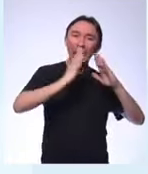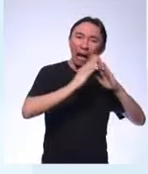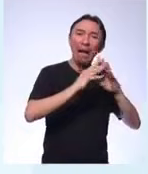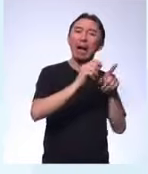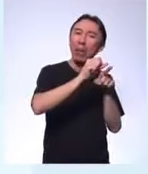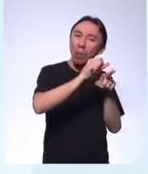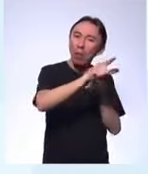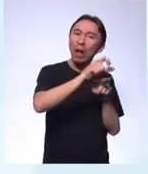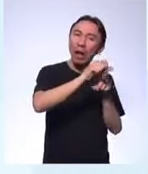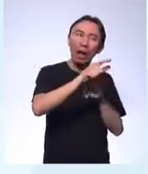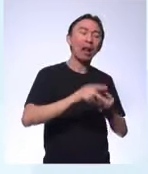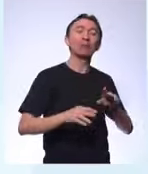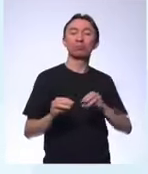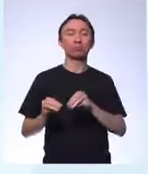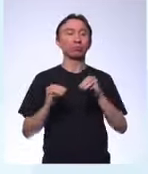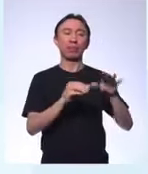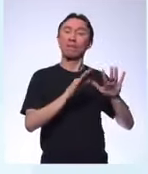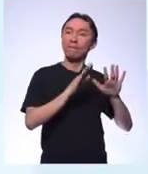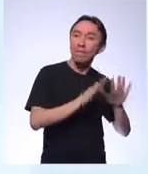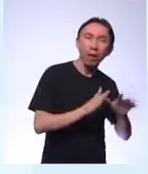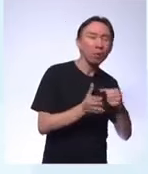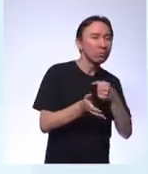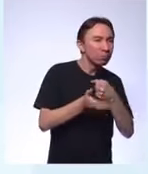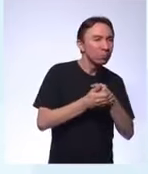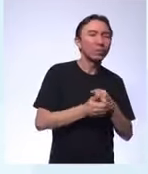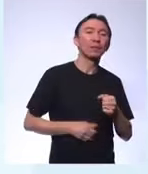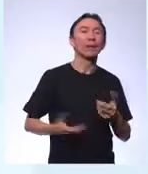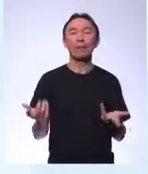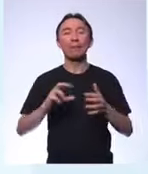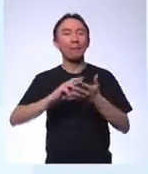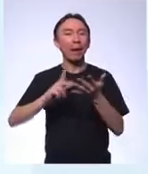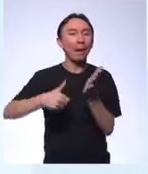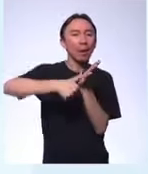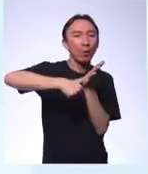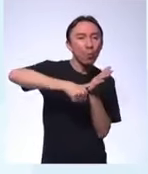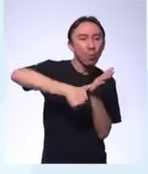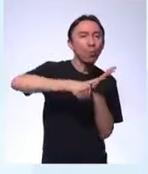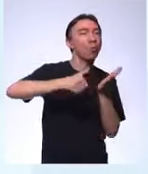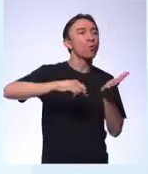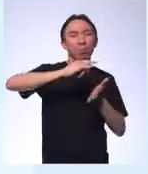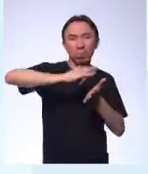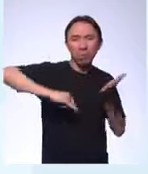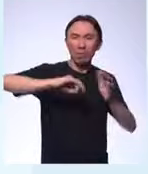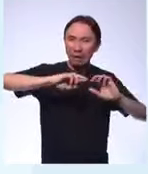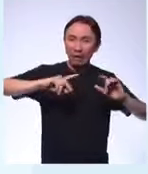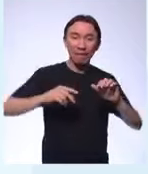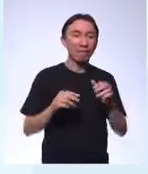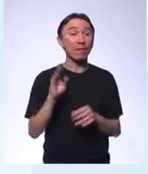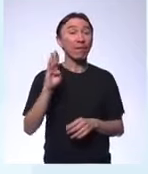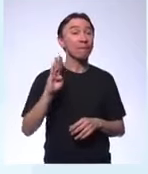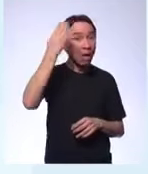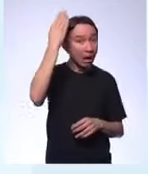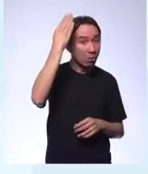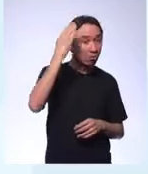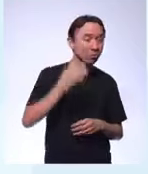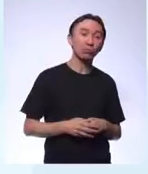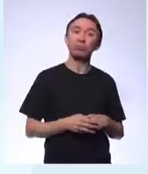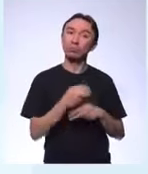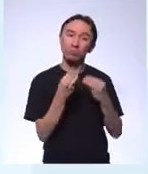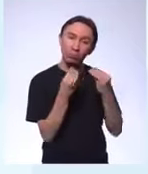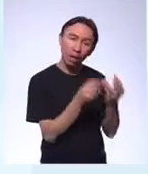ficar, né? Fazia-se documentos falsos para essas pessoas não serem ali reconhecidas facilmente, que era para preservar